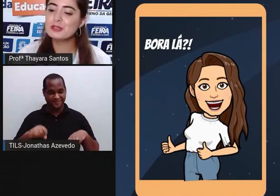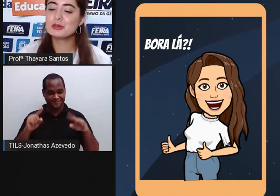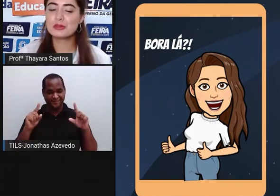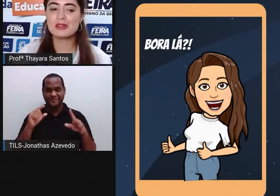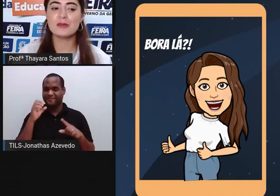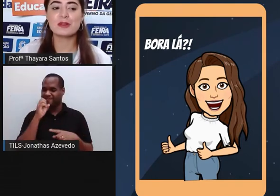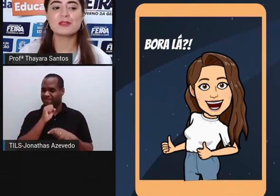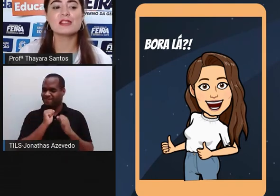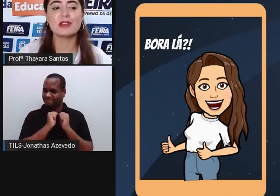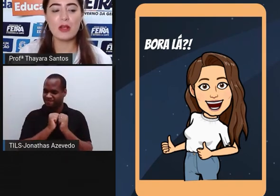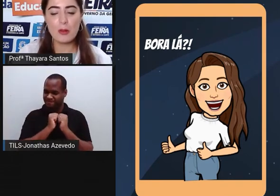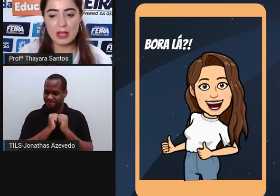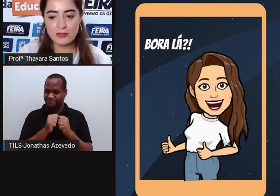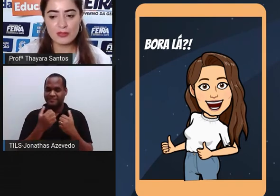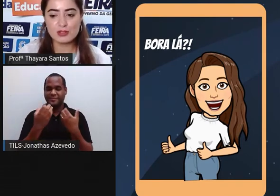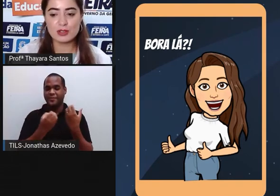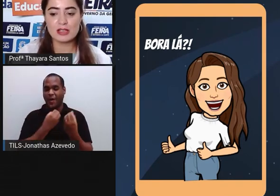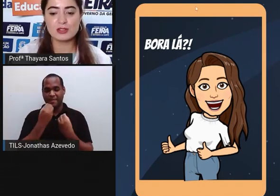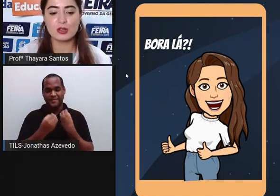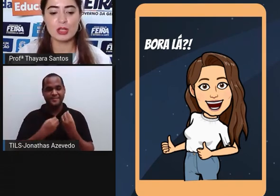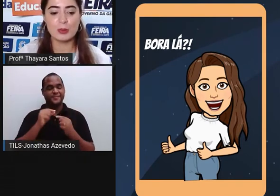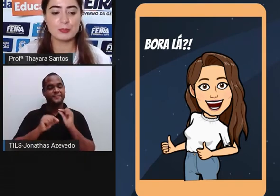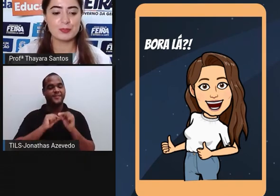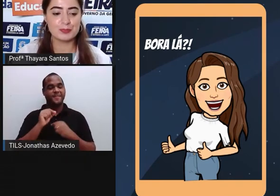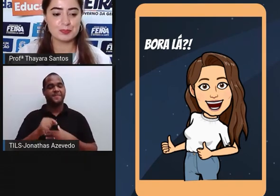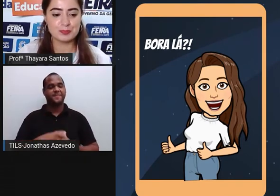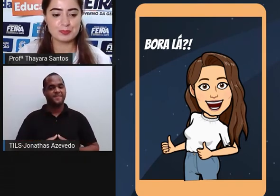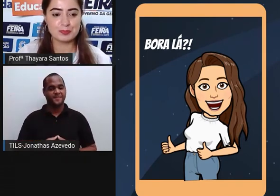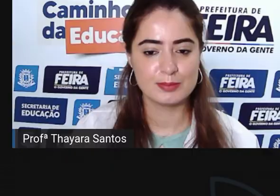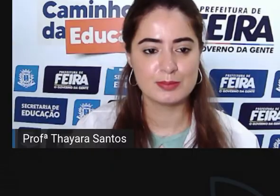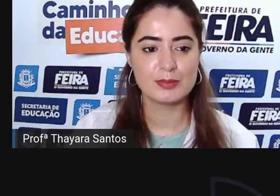juntos aí para vocês verem como é que vai funcionar esse joguinho.